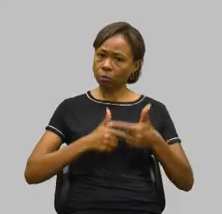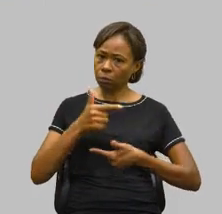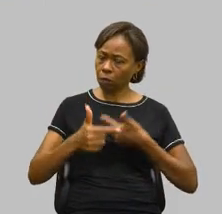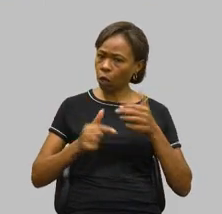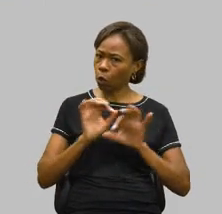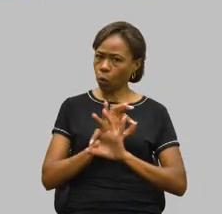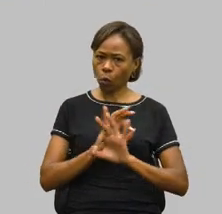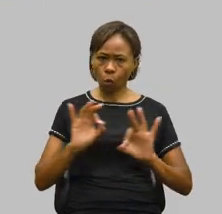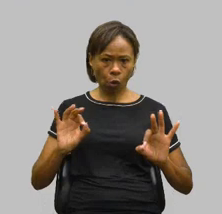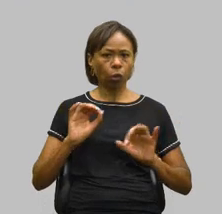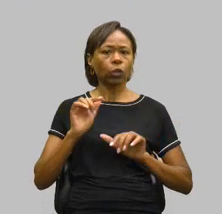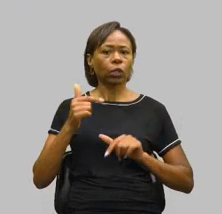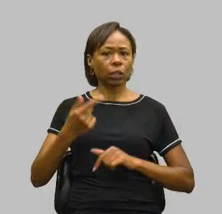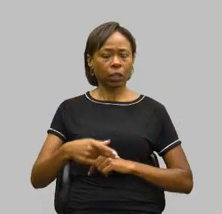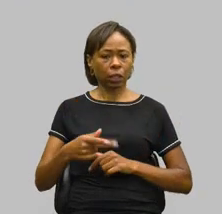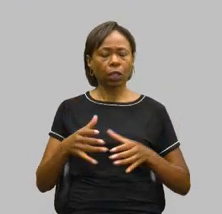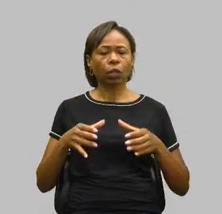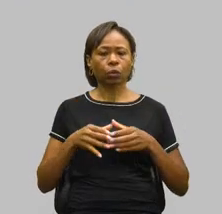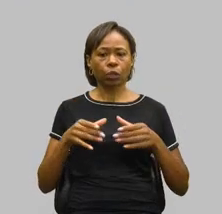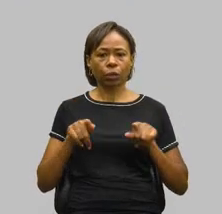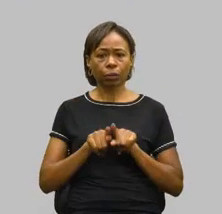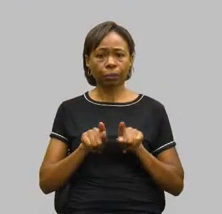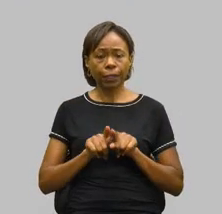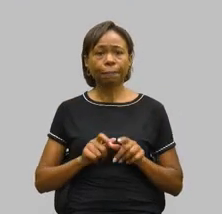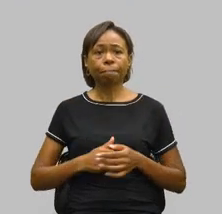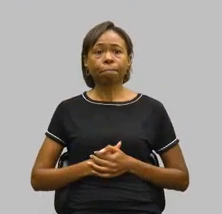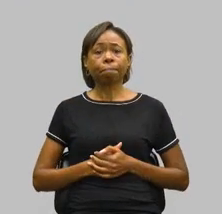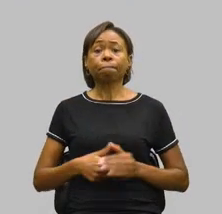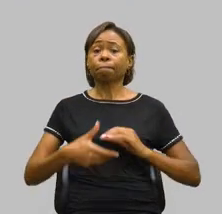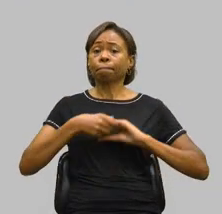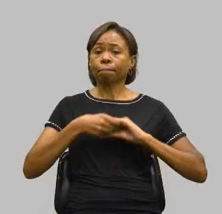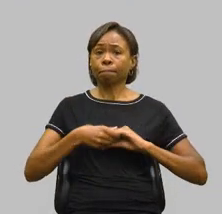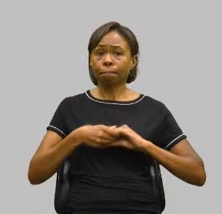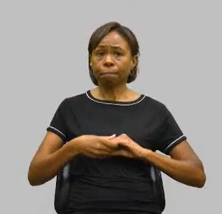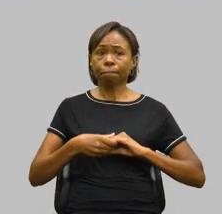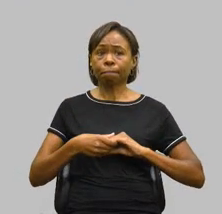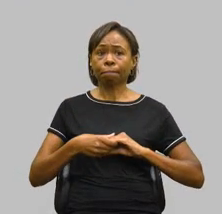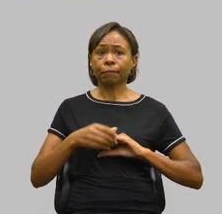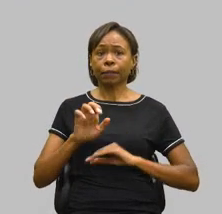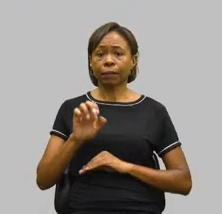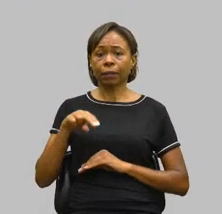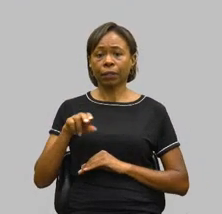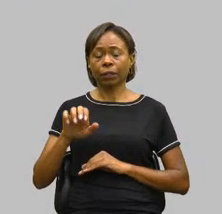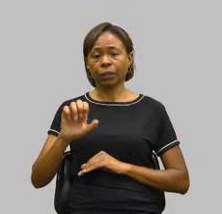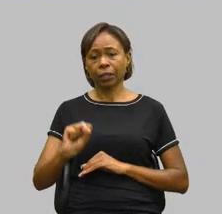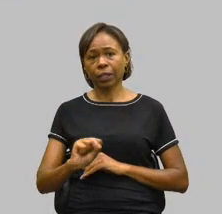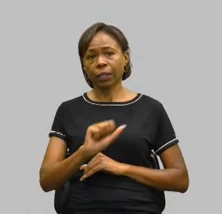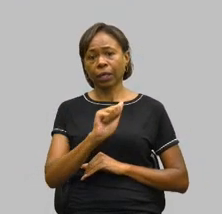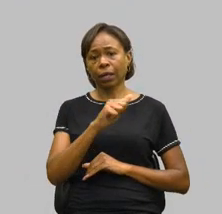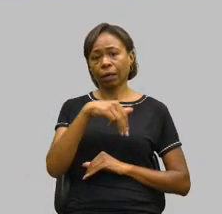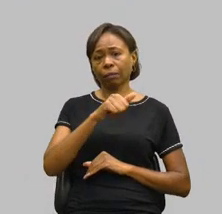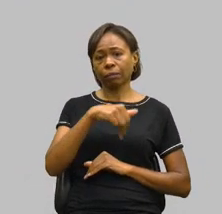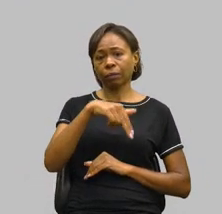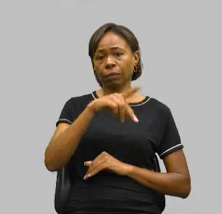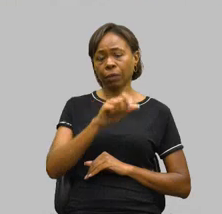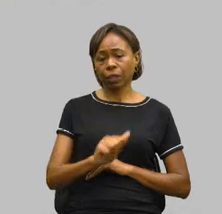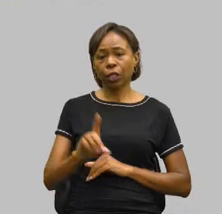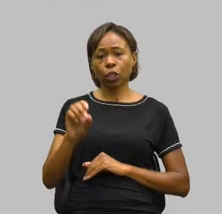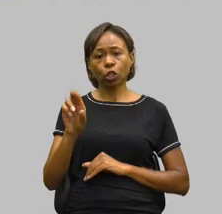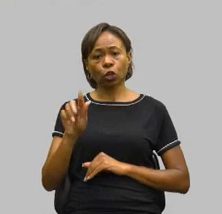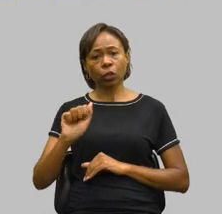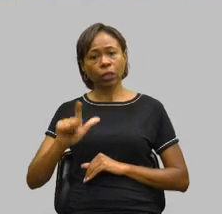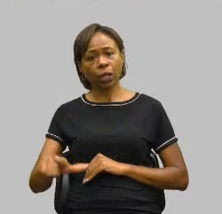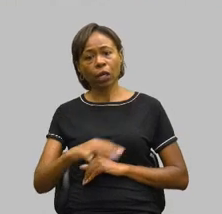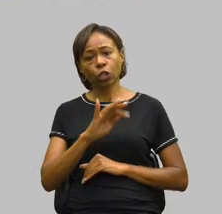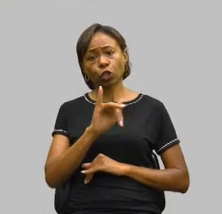à frente da comissão eh cumprimentar o Enis Amanda dorgal o Tito cumprimentar especialmente